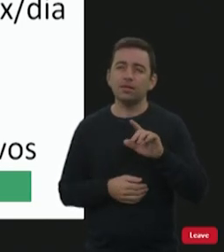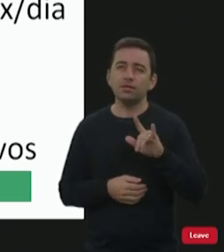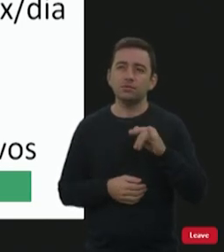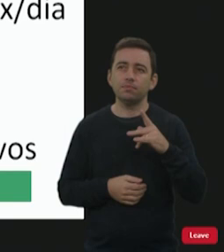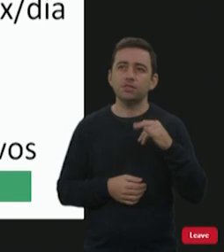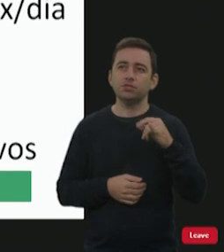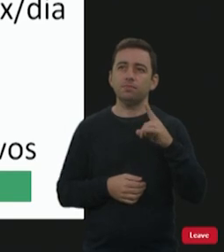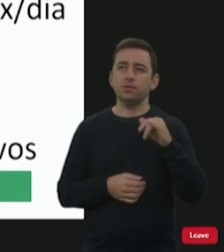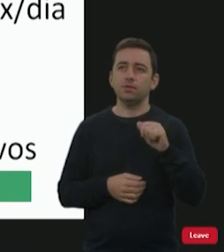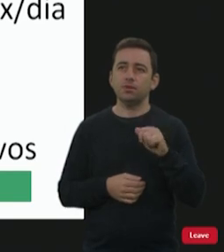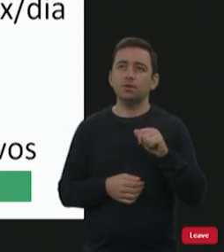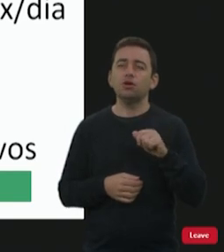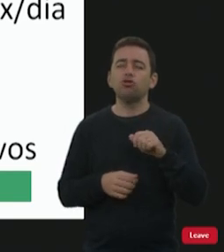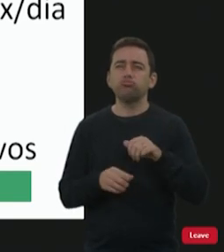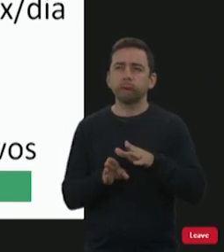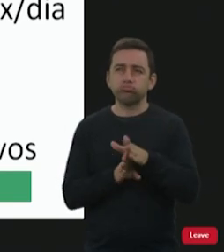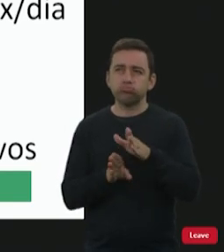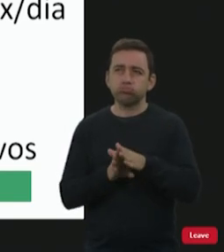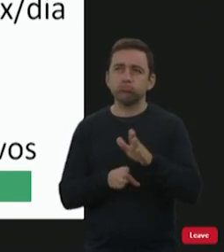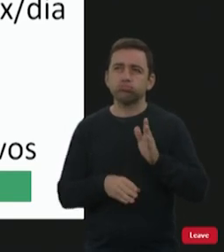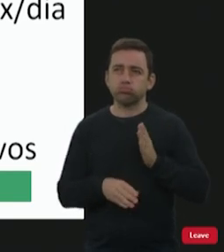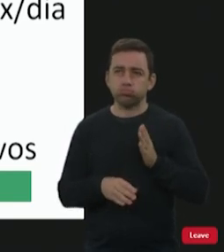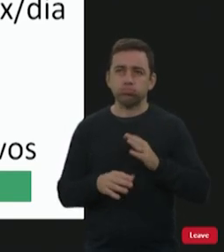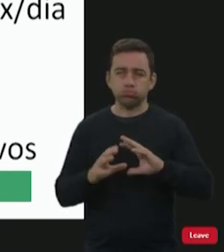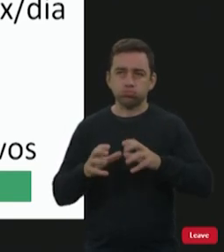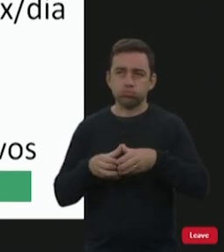Recomendado pela Sociedade Brasileira de Cardiologia,